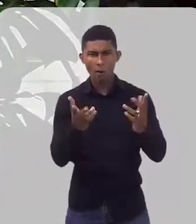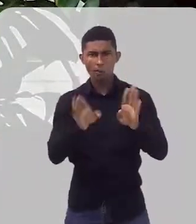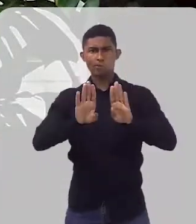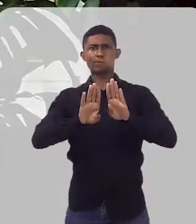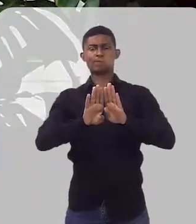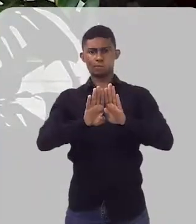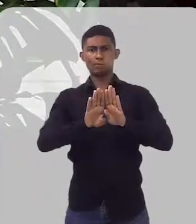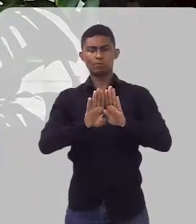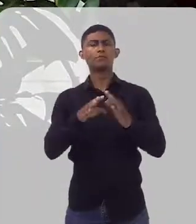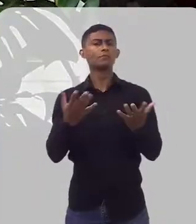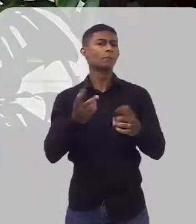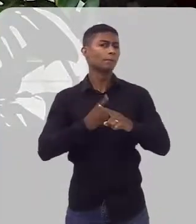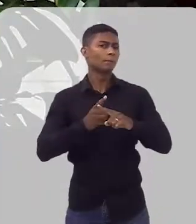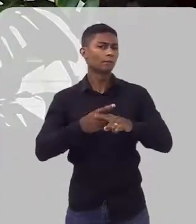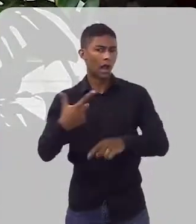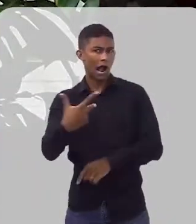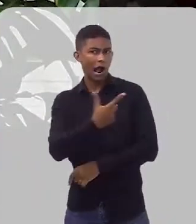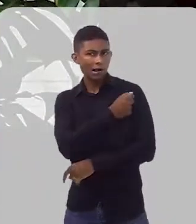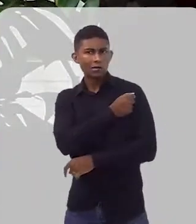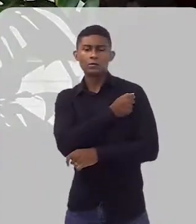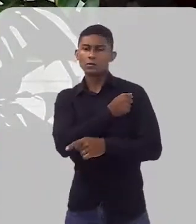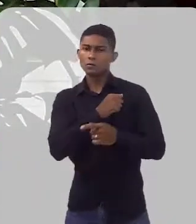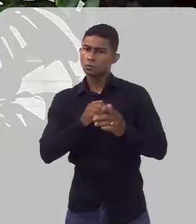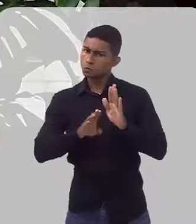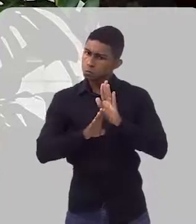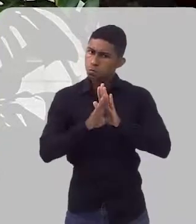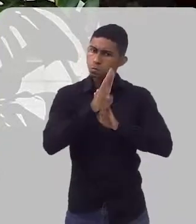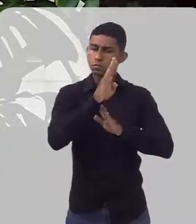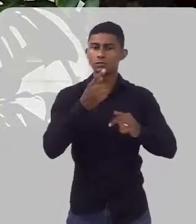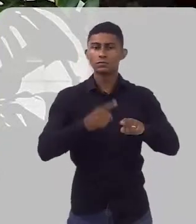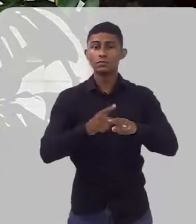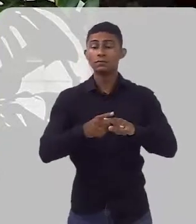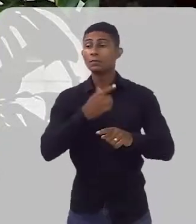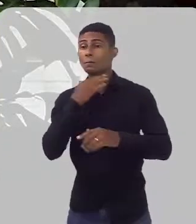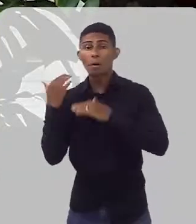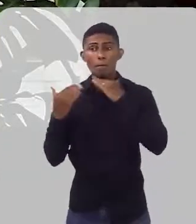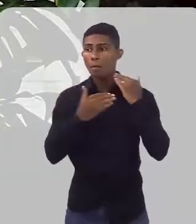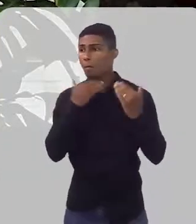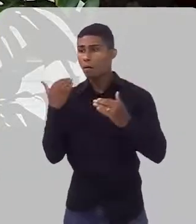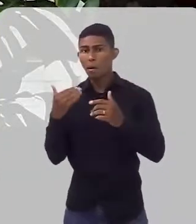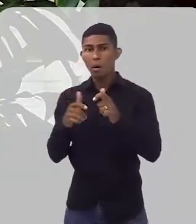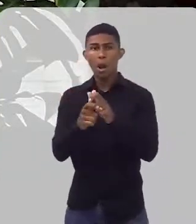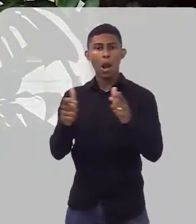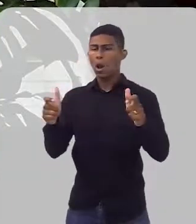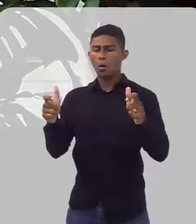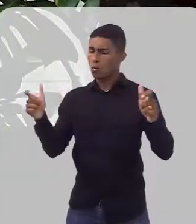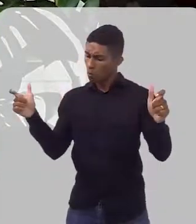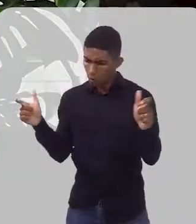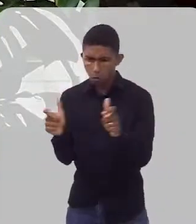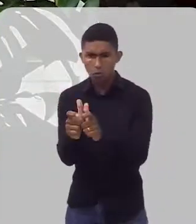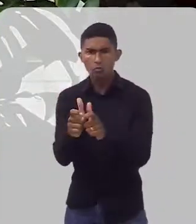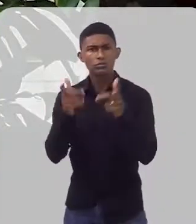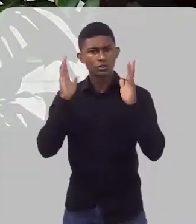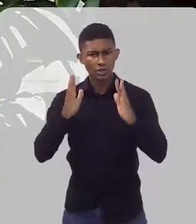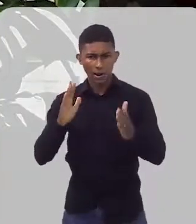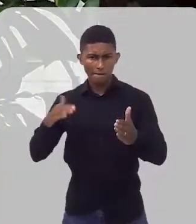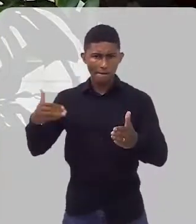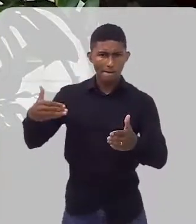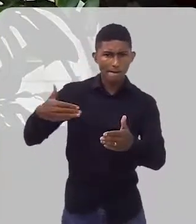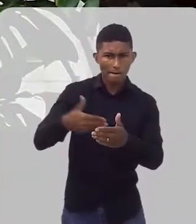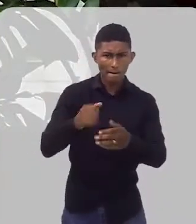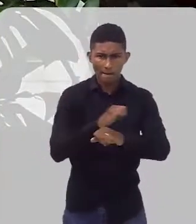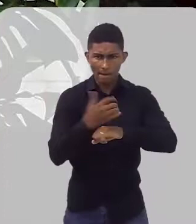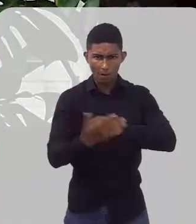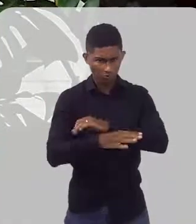da vacinação e a diminuição do número de mortes e internações pode indicar que estaríamos perto do fim da pandemia